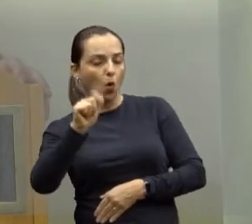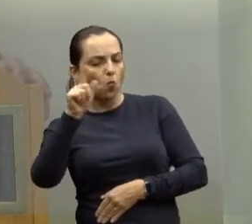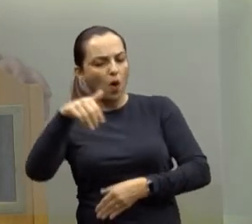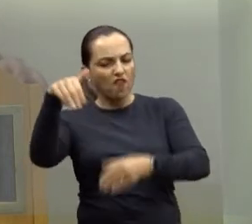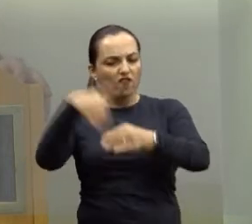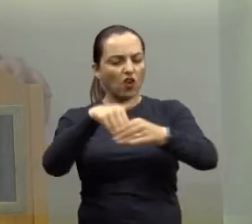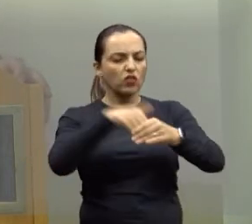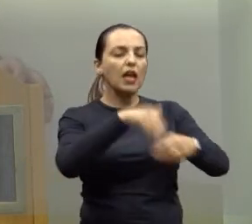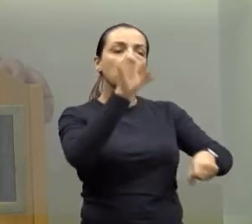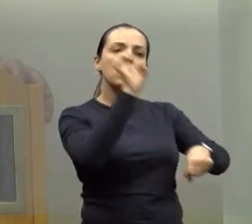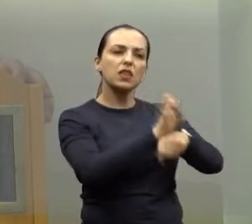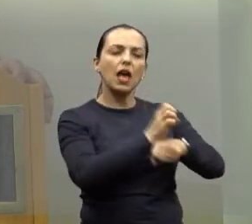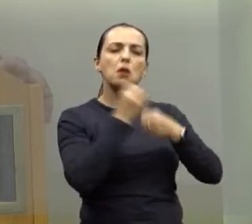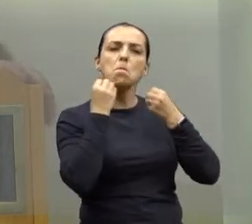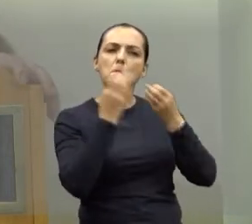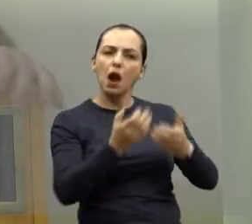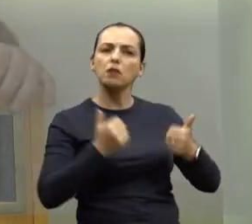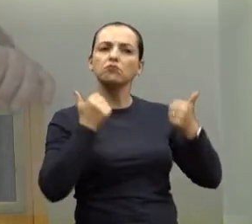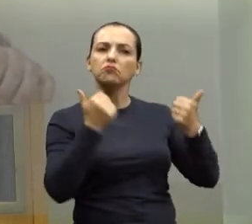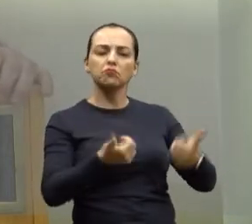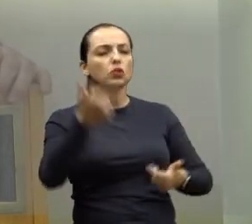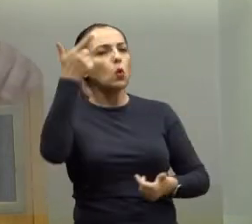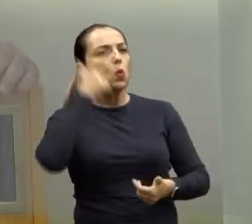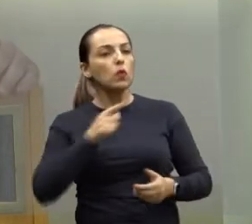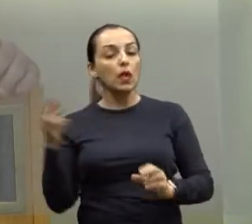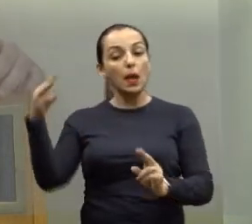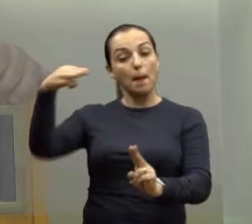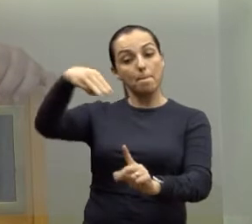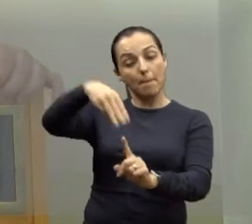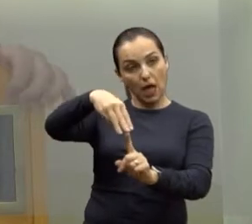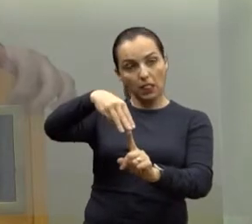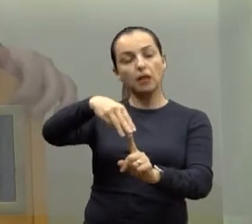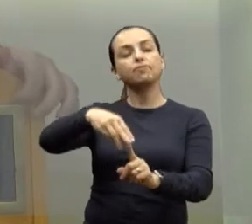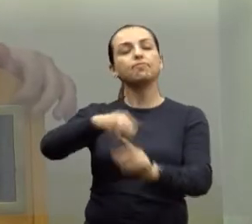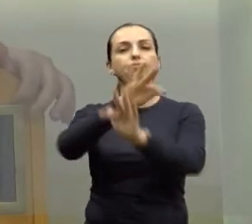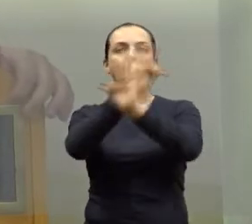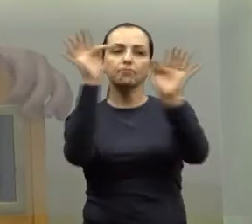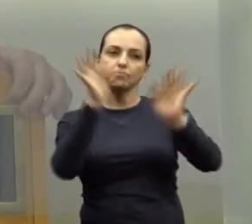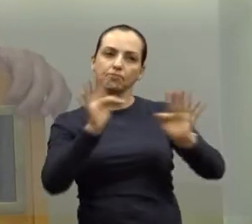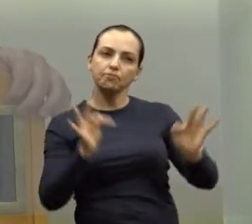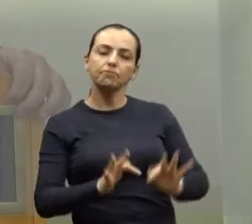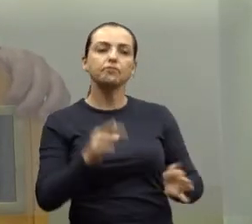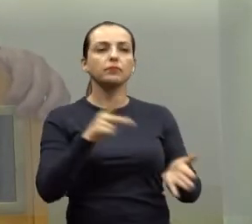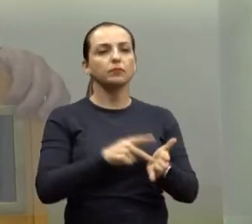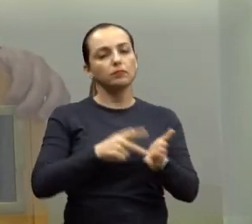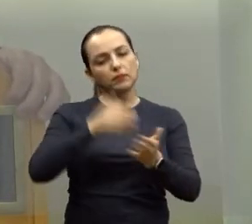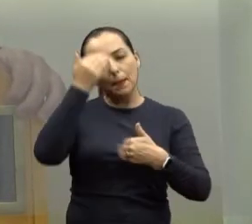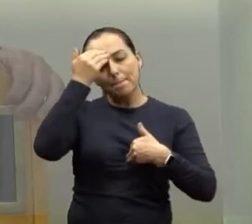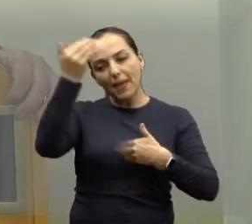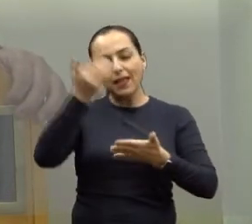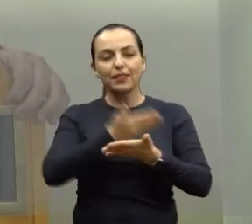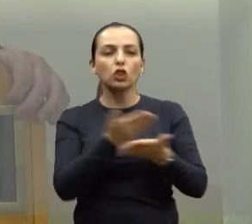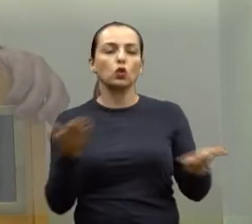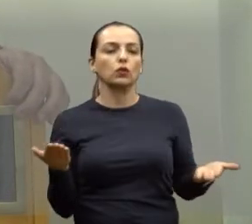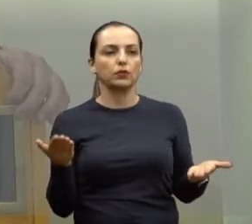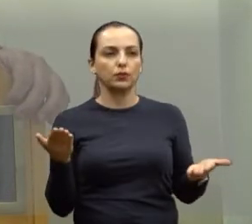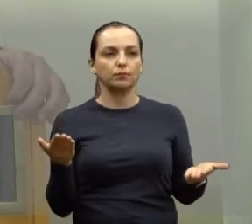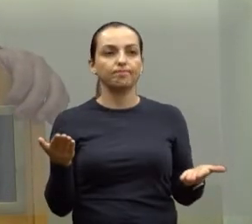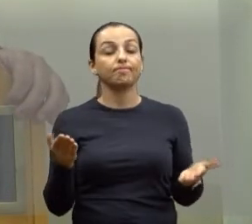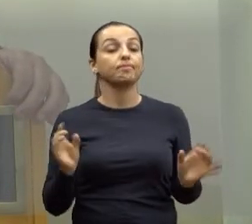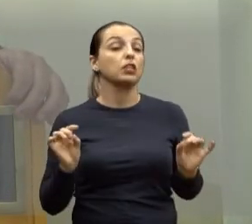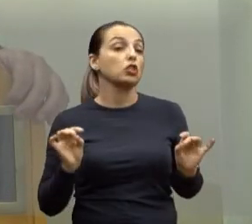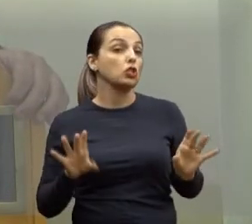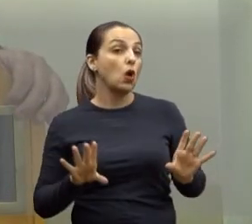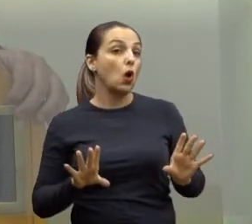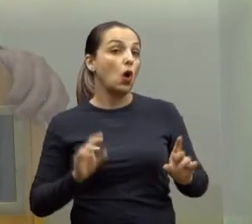a gente conseguiu atingir as nossas metas aqui no município a gente fica muito feliz por isso Muito obrigado a todos e todos e aí